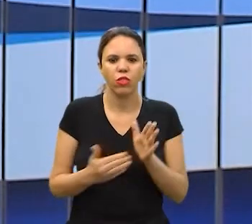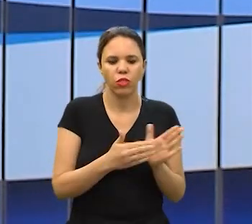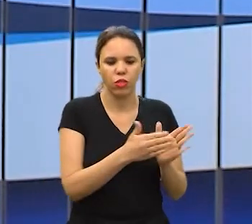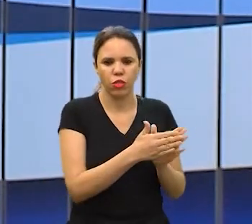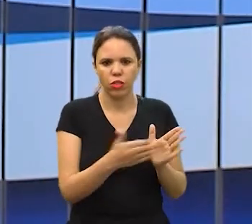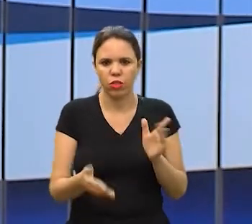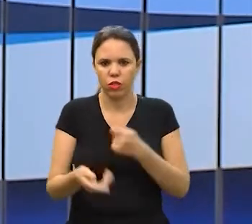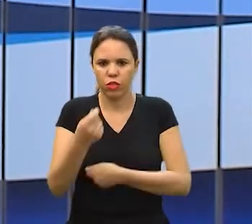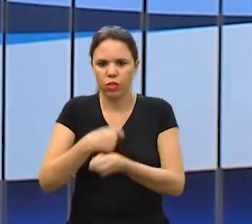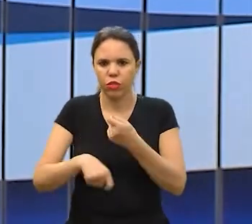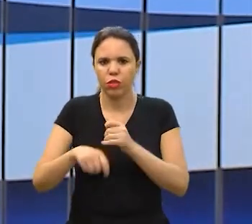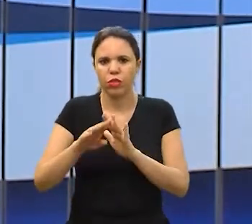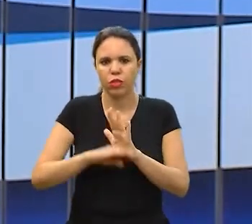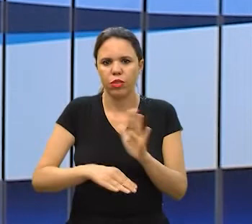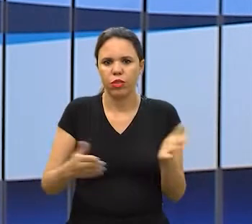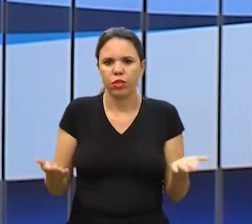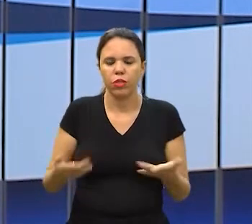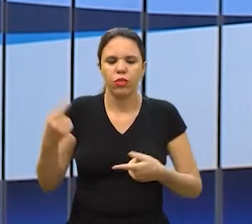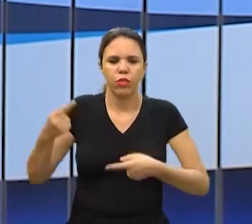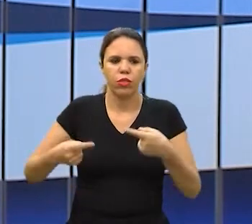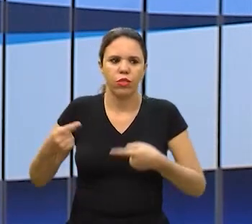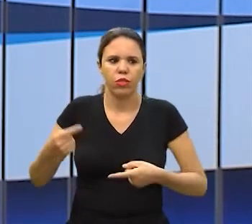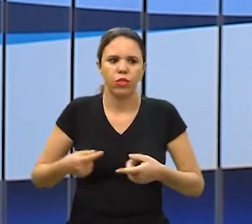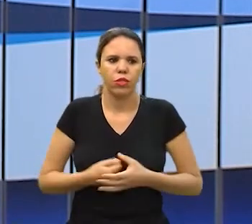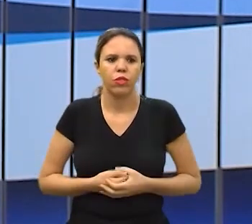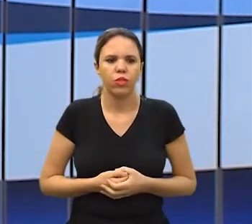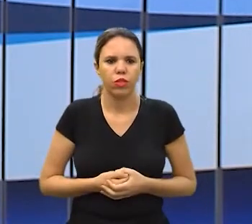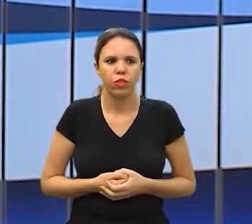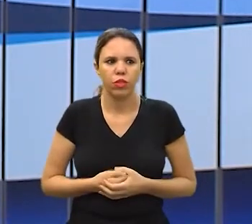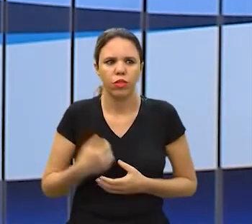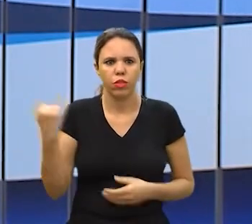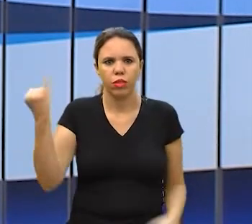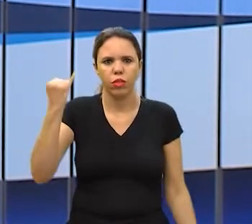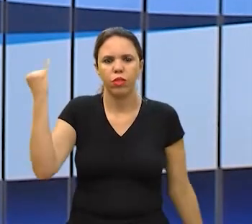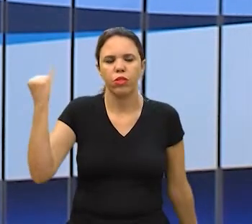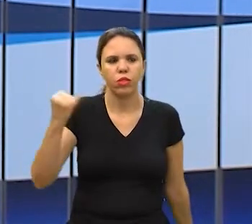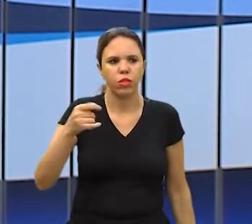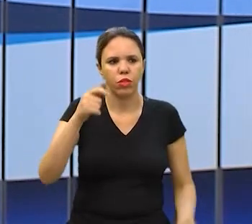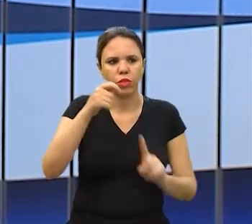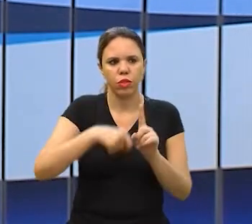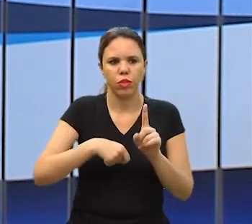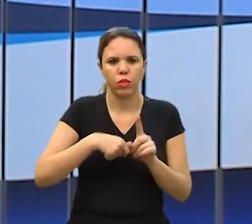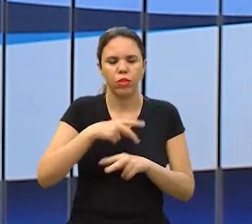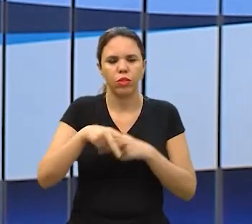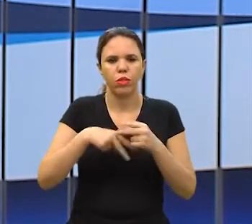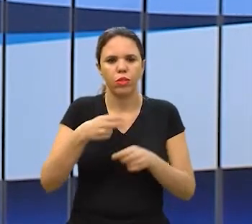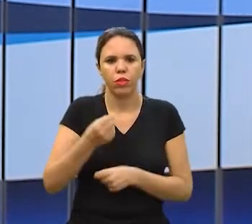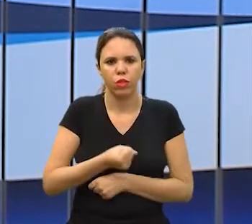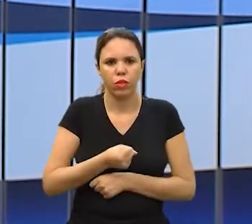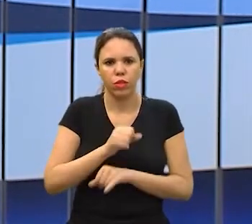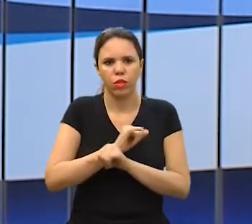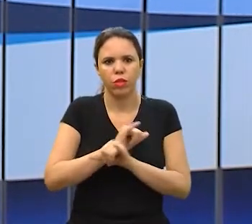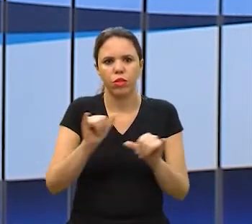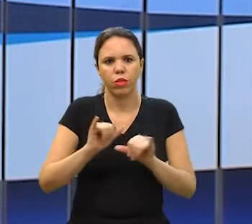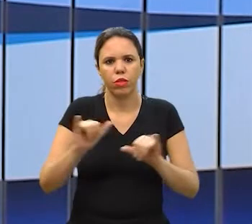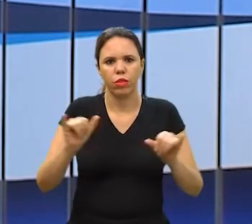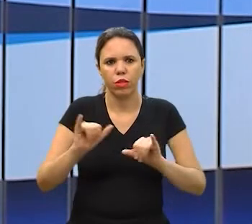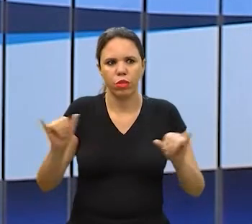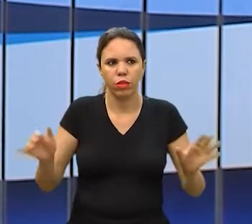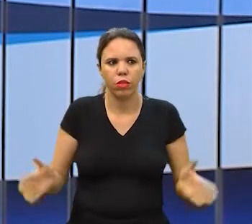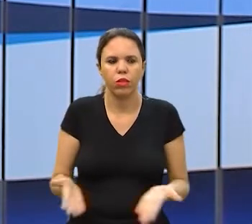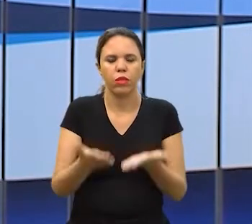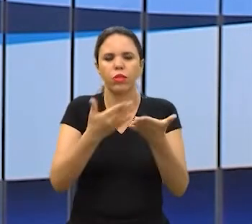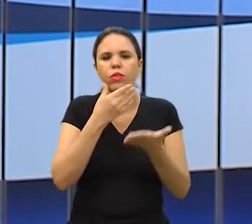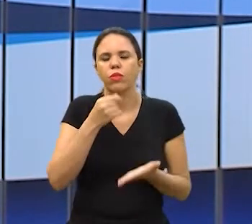Último bloco do Questão de Ordem de hoje, que discute a importância do mês do Laço Branco, uma campanha